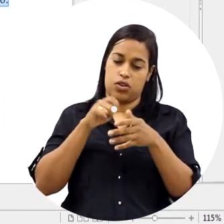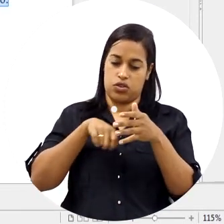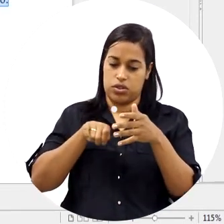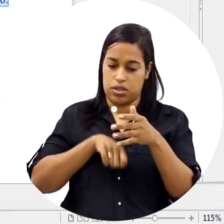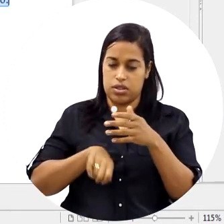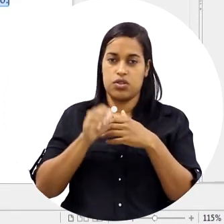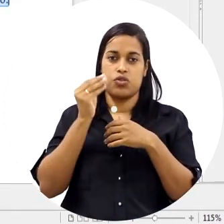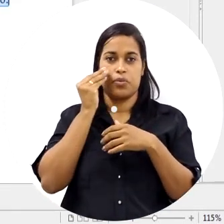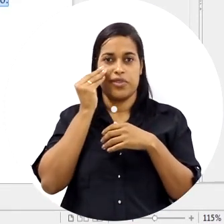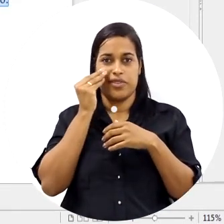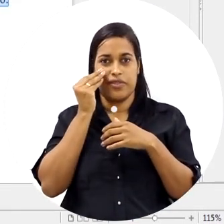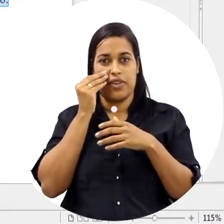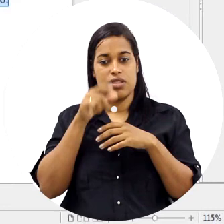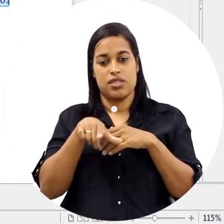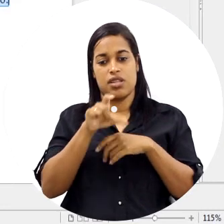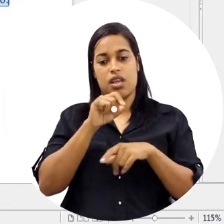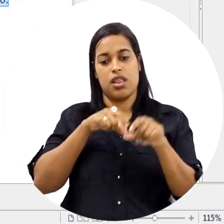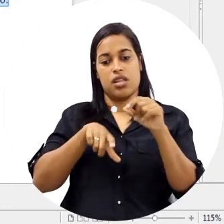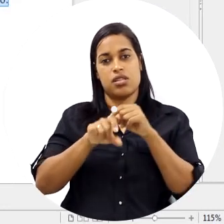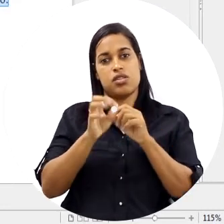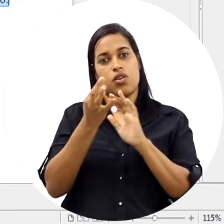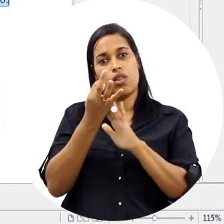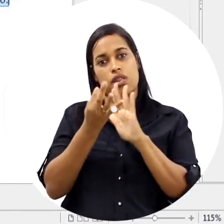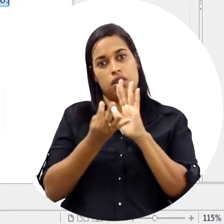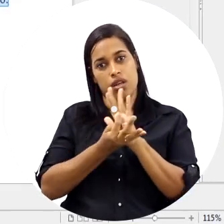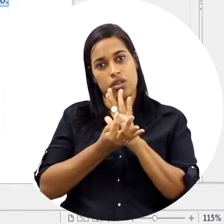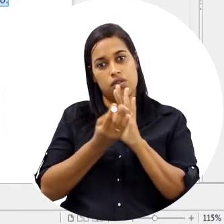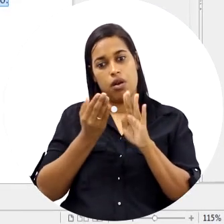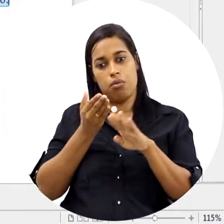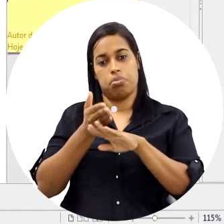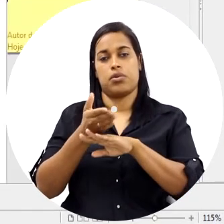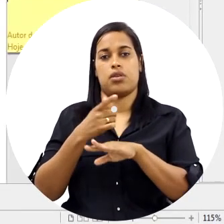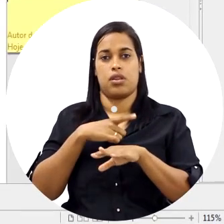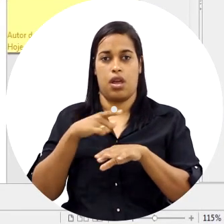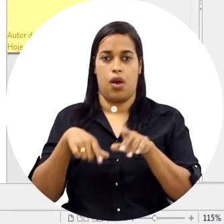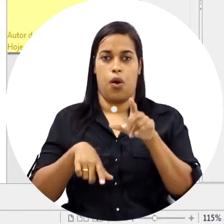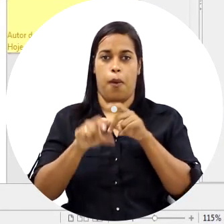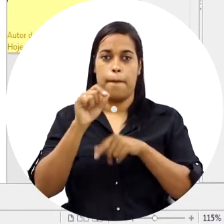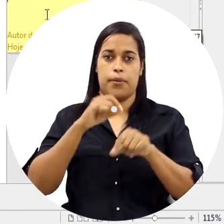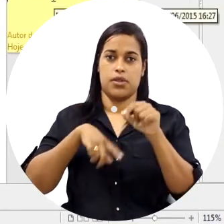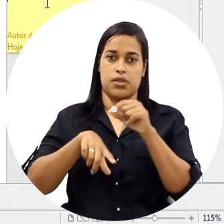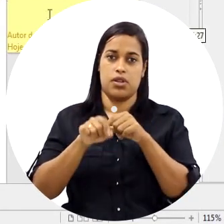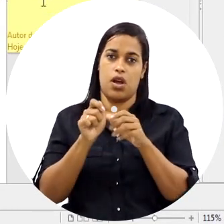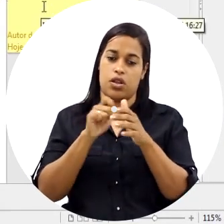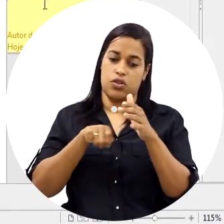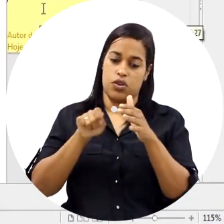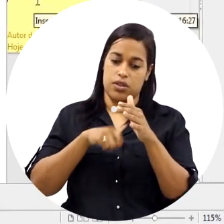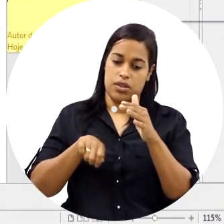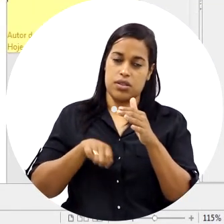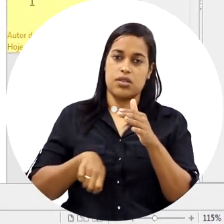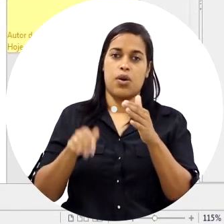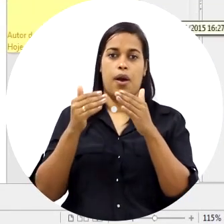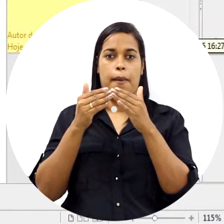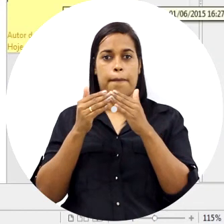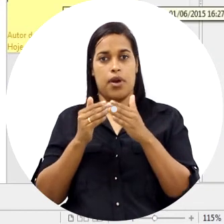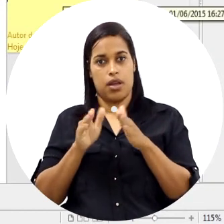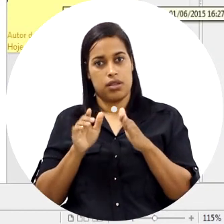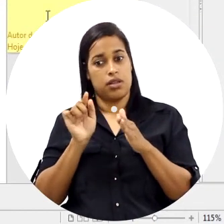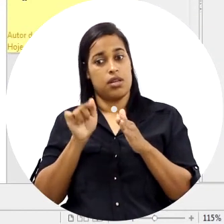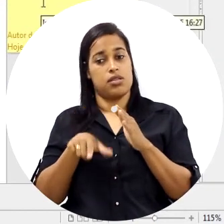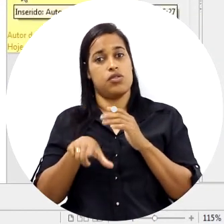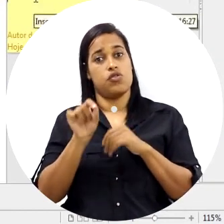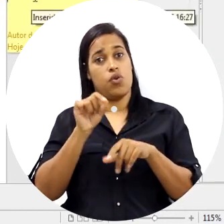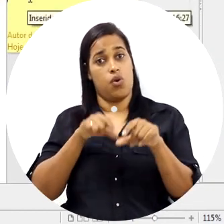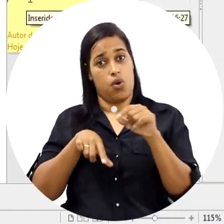Eu seleciono a parte do texto e aqui, através do menu Inserir, eu tenho a opção Anotação. Então, aberta assim essa opção aqui